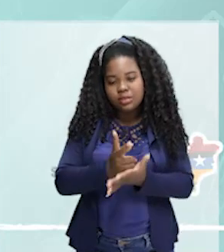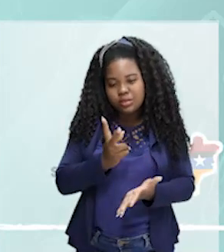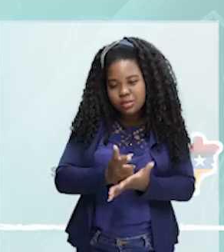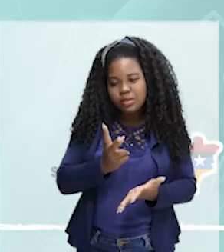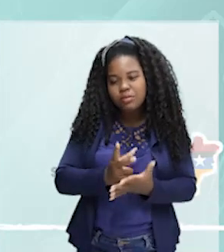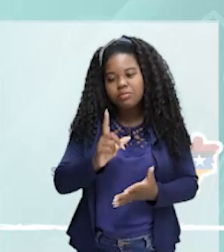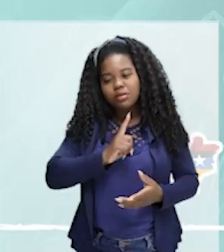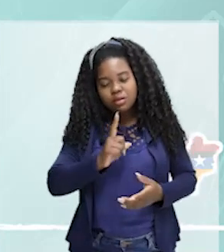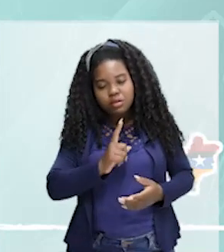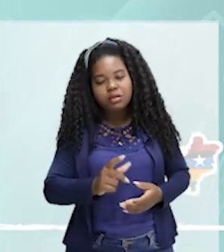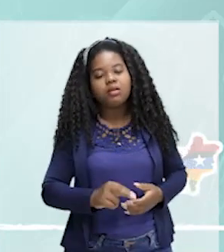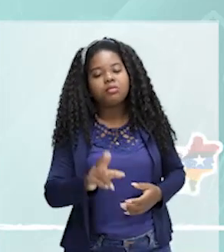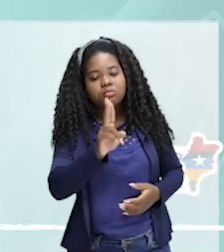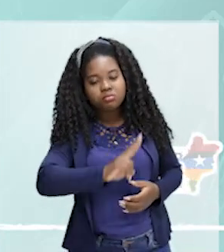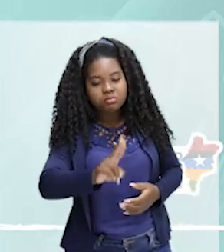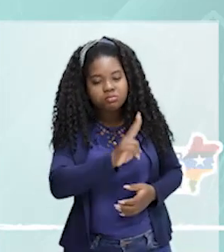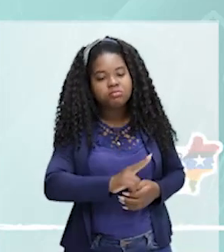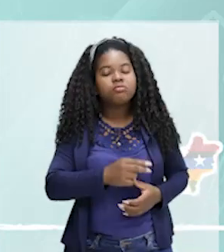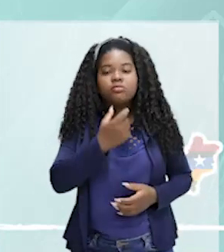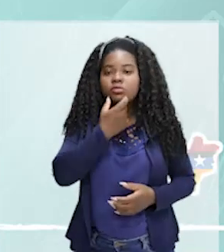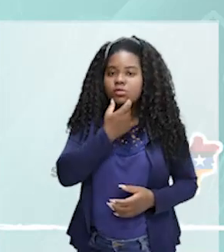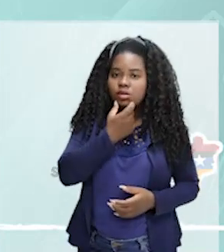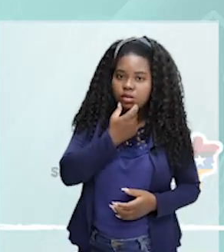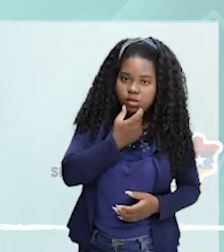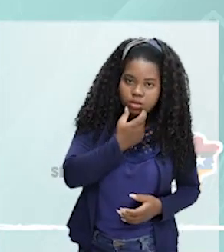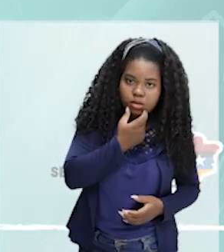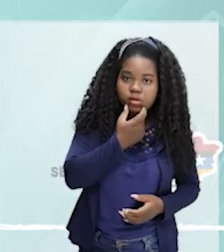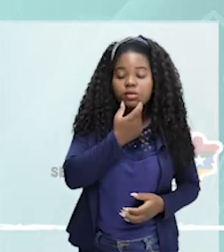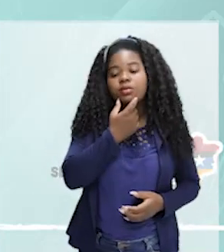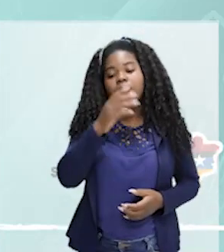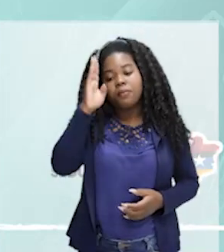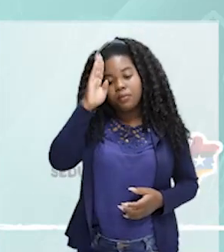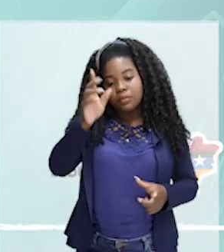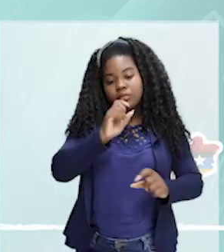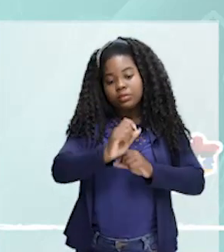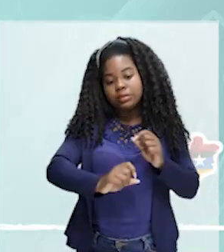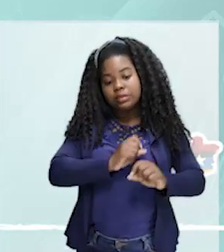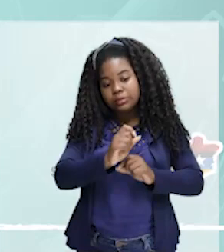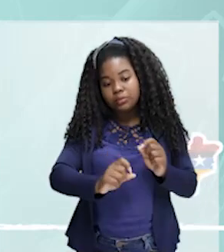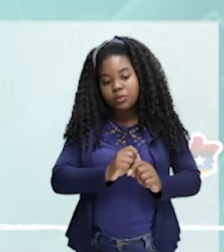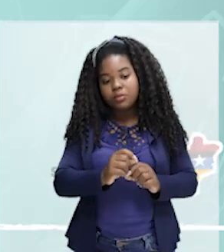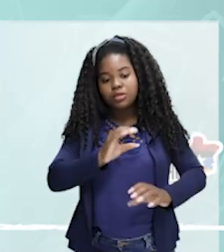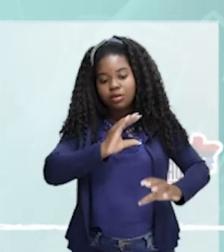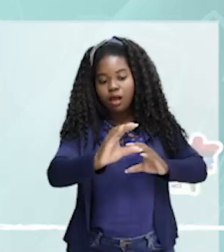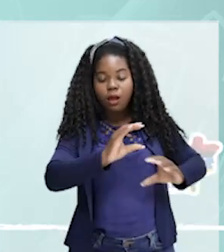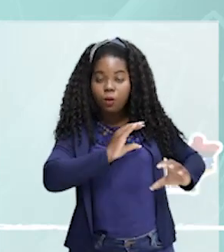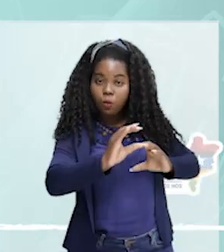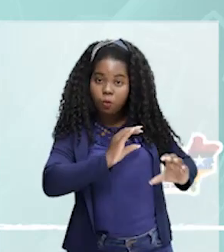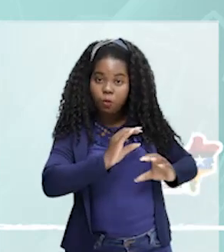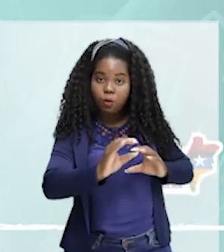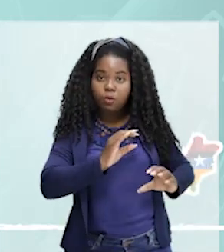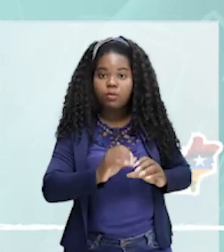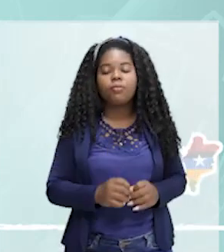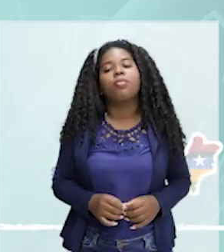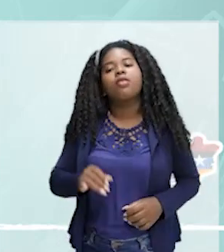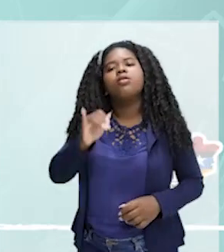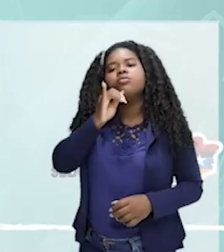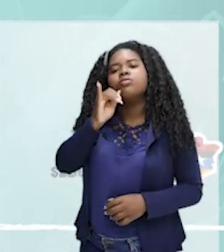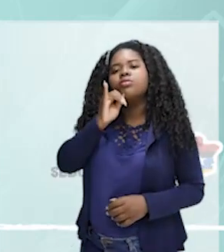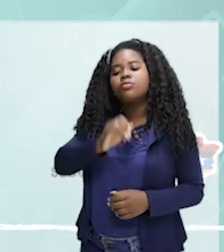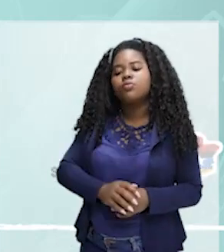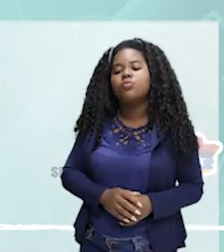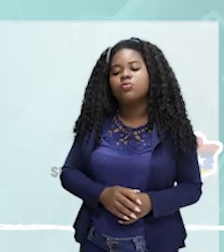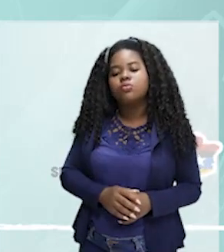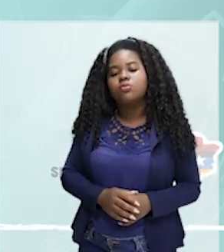Usa-se muito verbos frasais na língua inglesa, principalmente nas situações de comunicação. Tá? Então, por exemplo, quando você